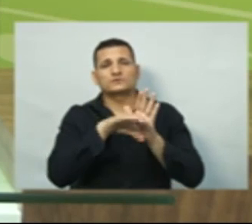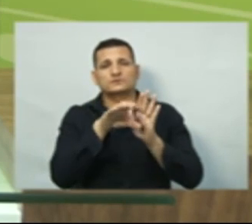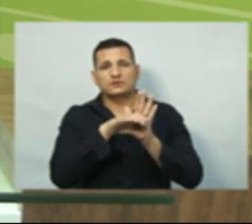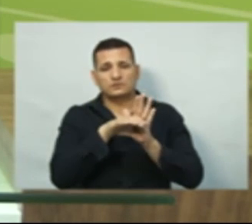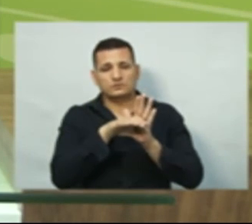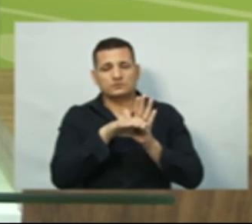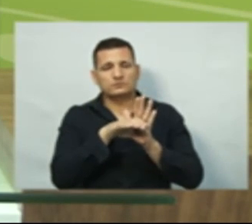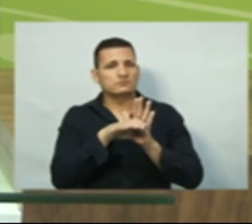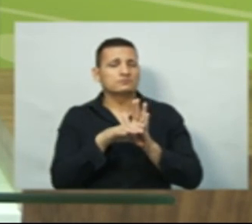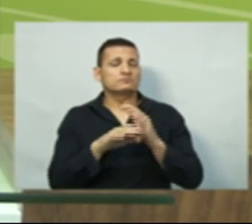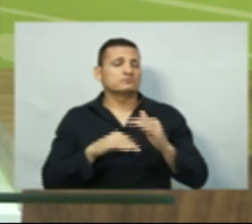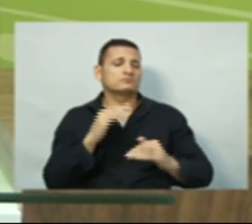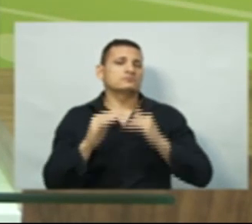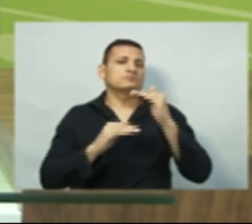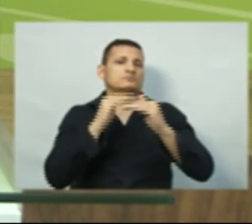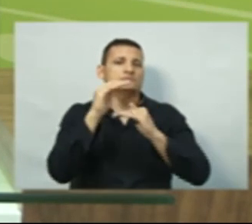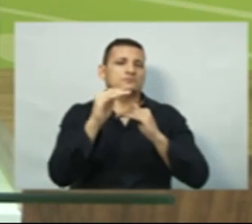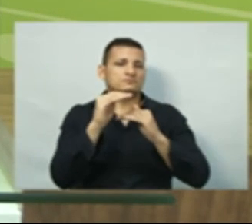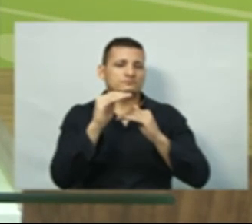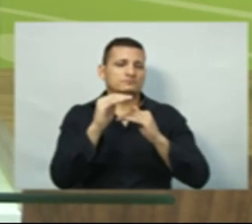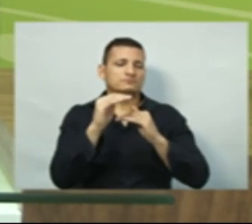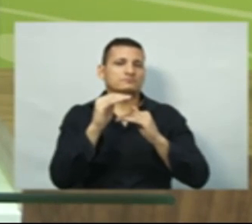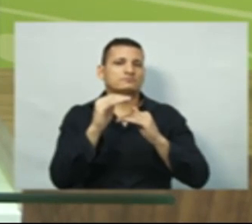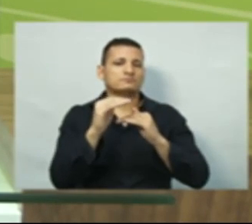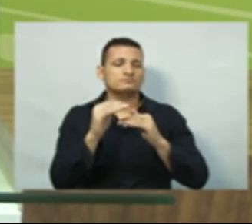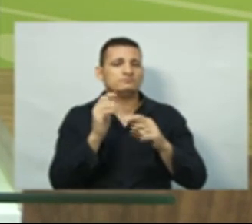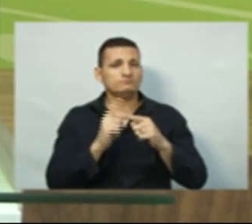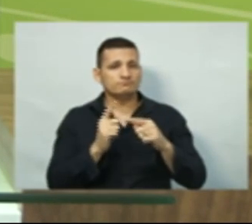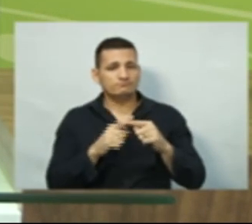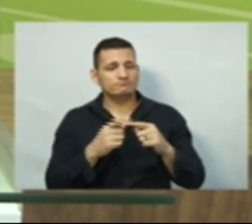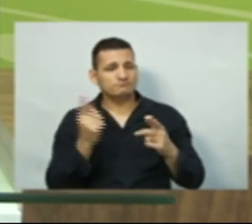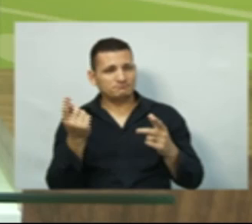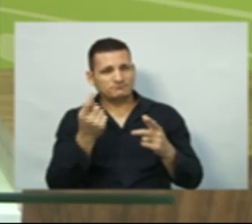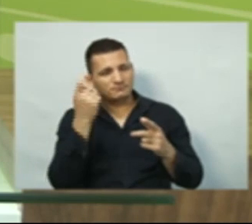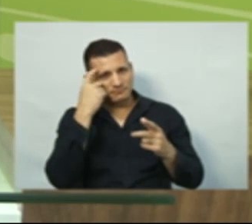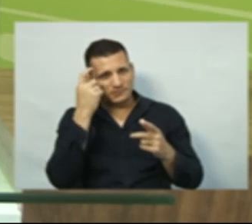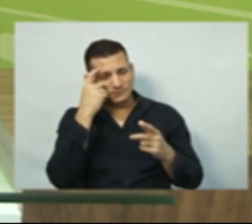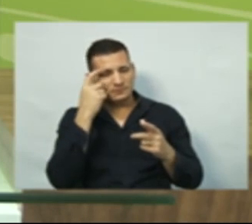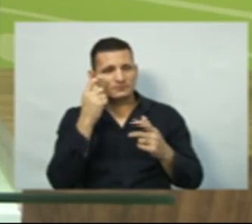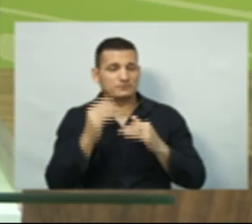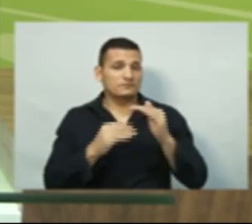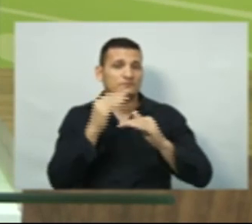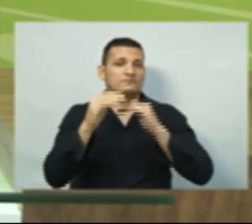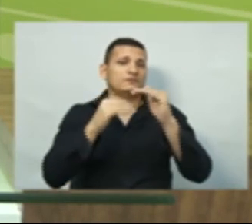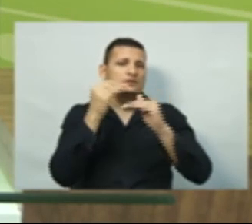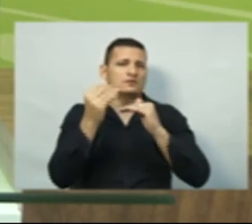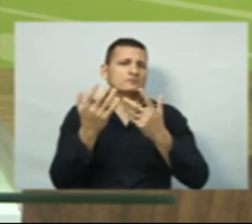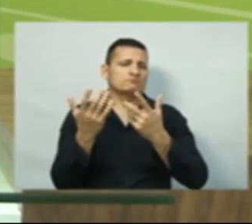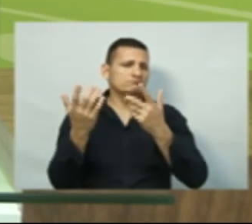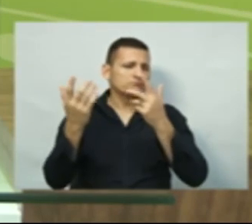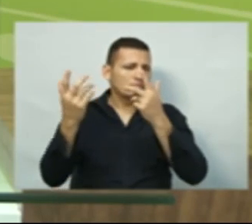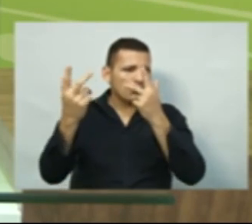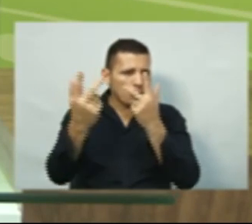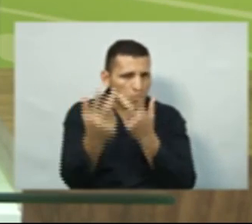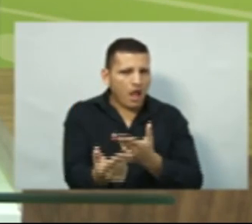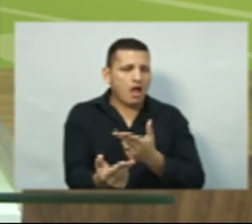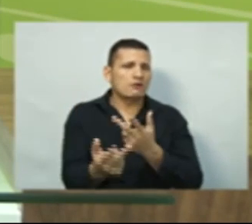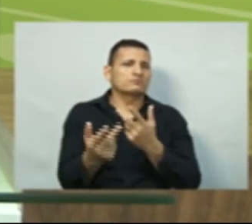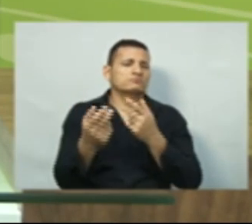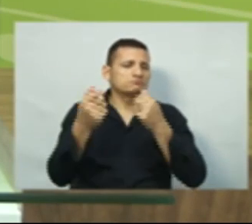de desenvolvimento que, lógico, quando a gente pensa num desenvolvimento pleno, bacana, a gente